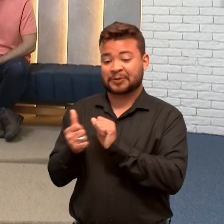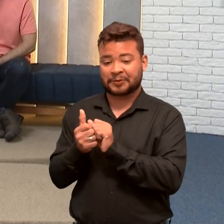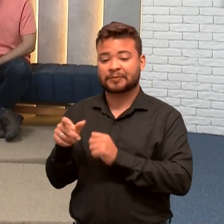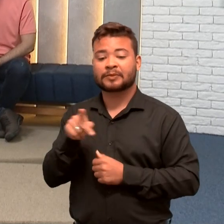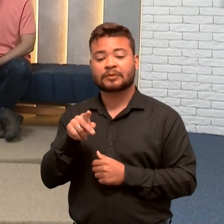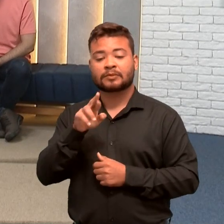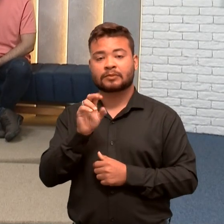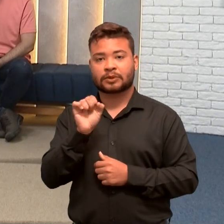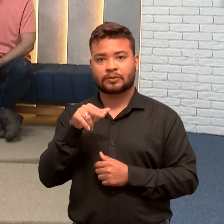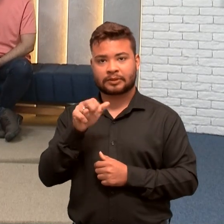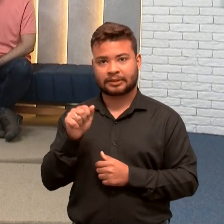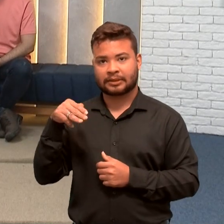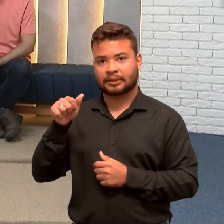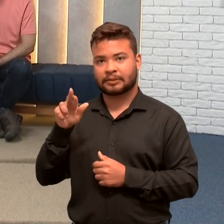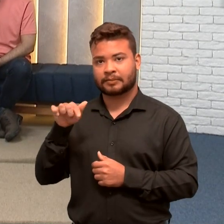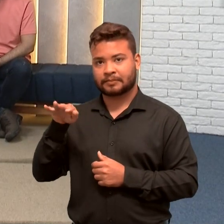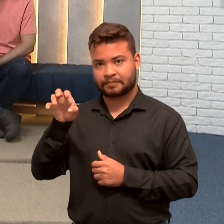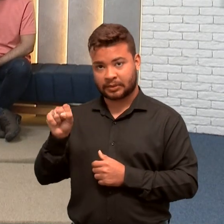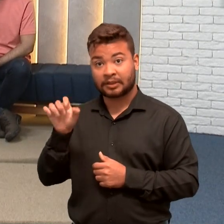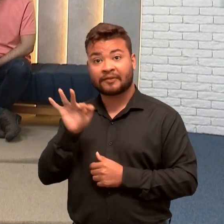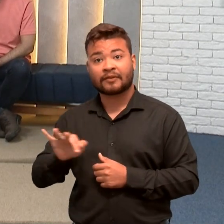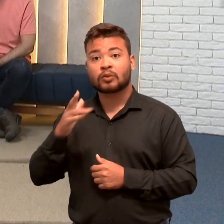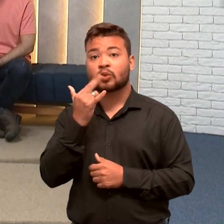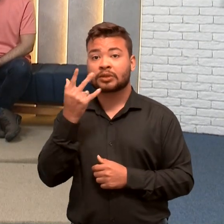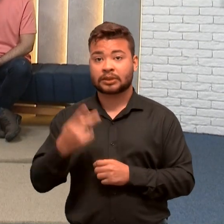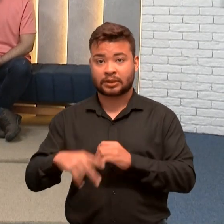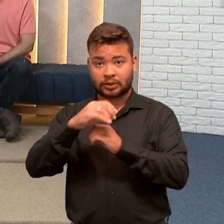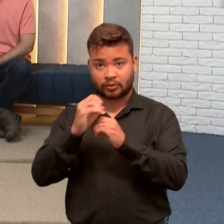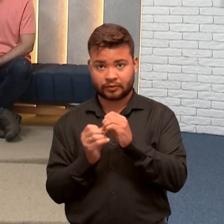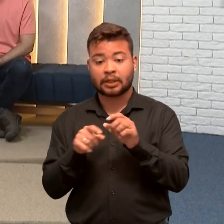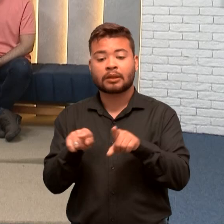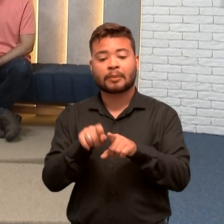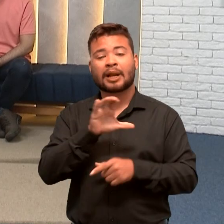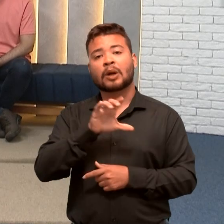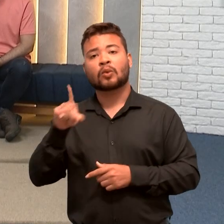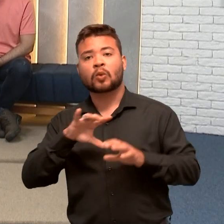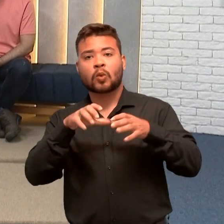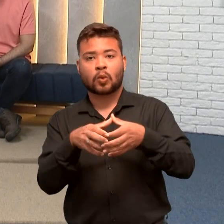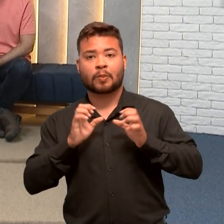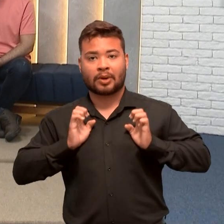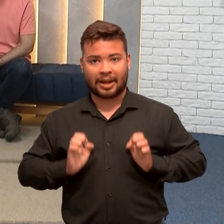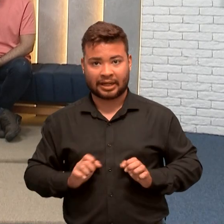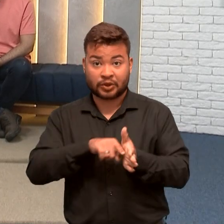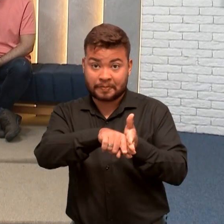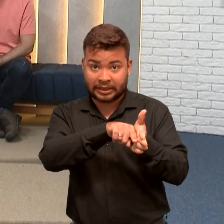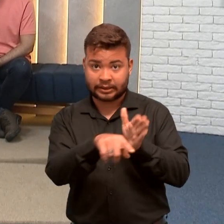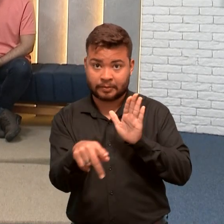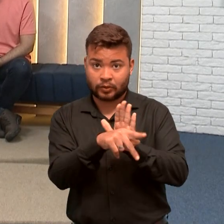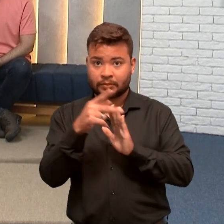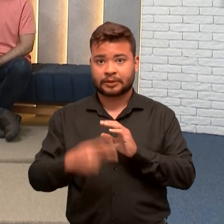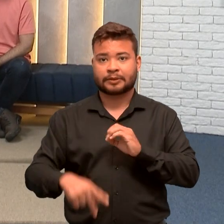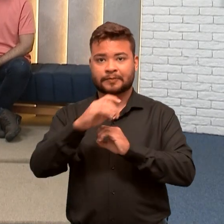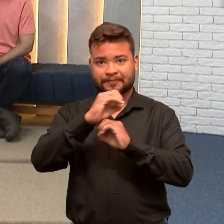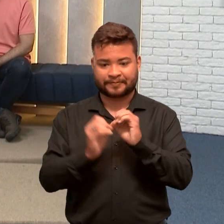professora Rosana Marques, da Faculdade de Nutrição da UFG e também coordenadora do Comitê de Ética em Pesquisa da UFG.